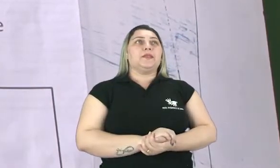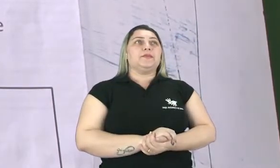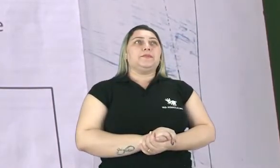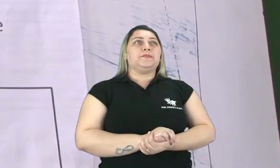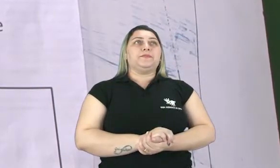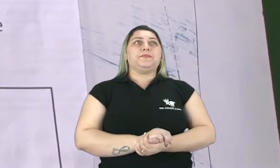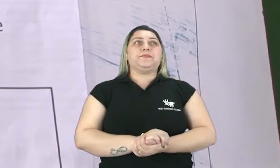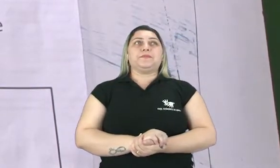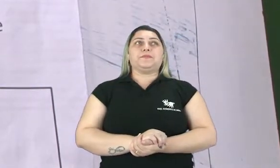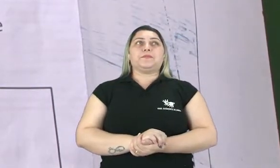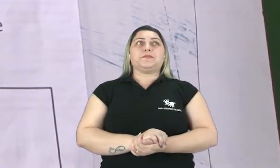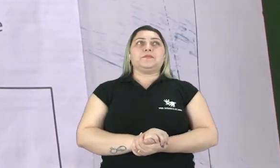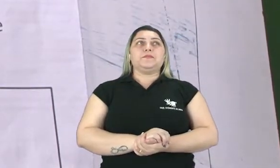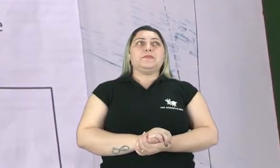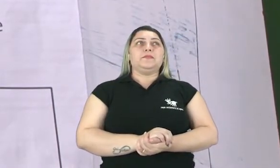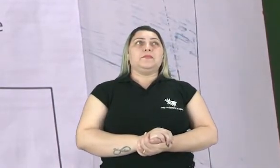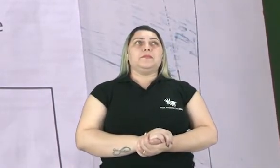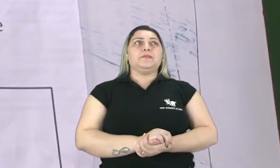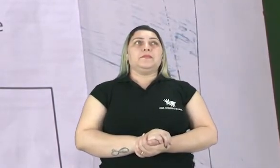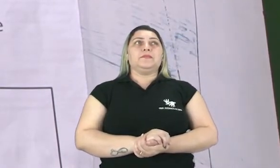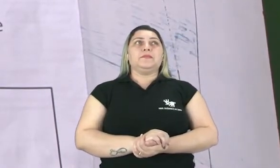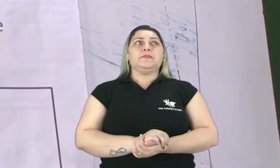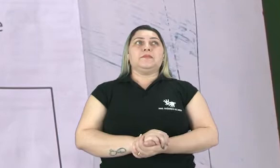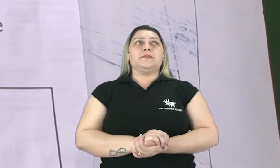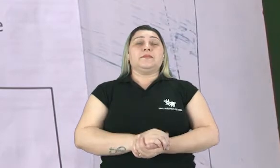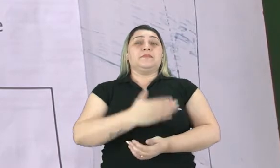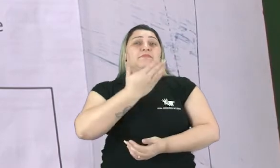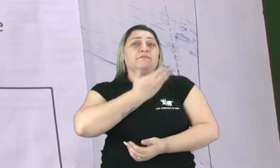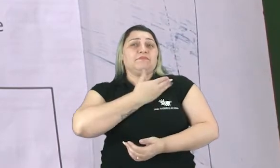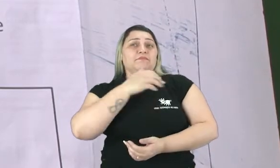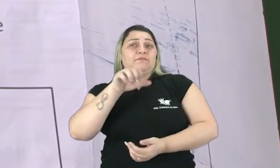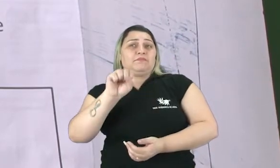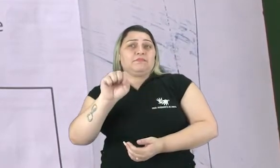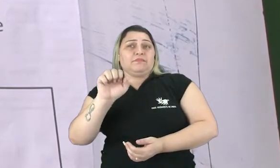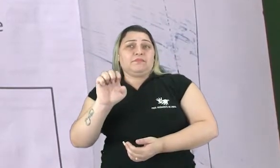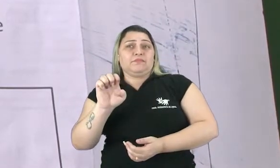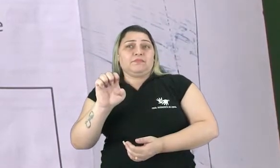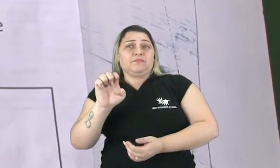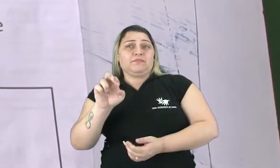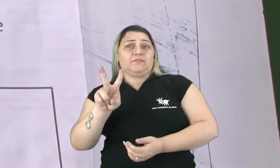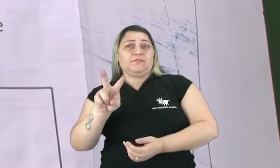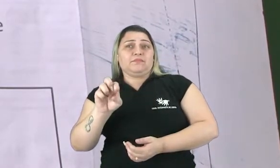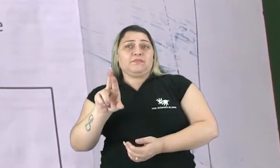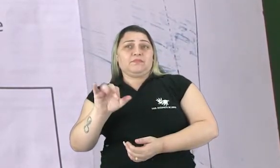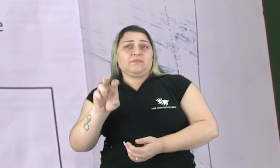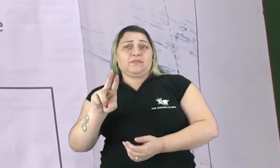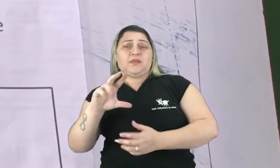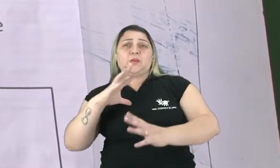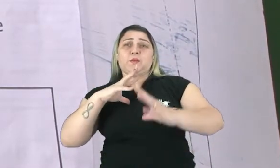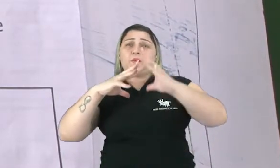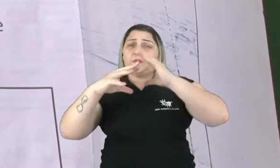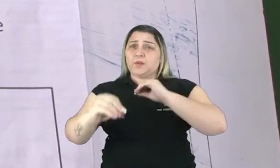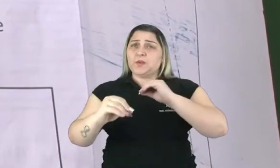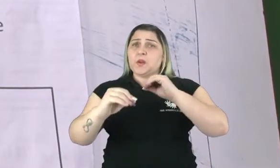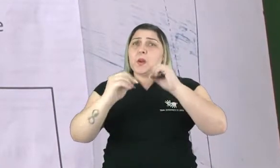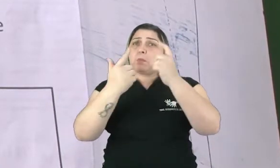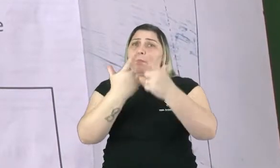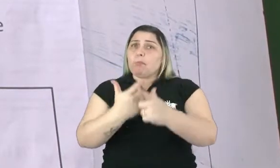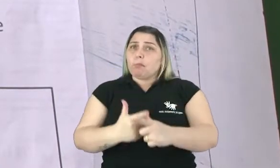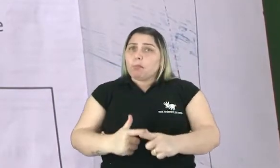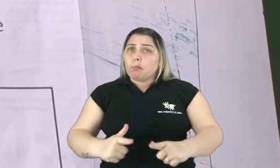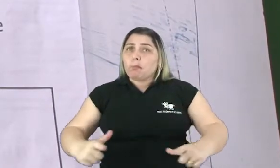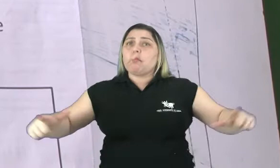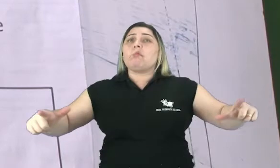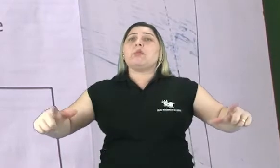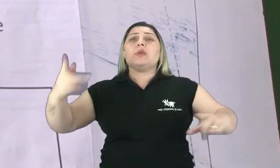tá bom? Tem uma mensagem. Olha só o que ele fala aqui. Amigo Severino, estamos fugindo da seca de São